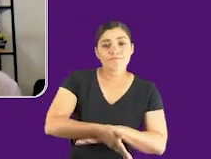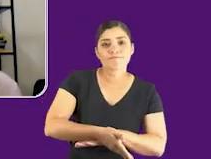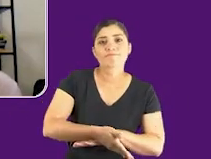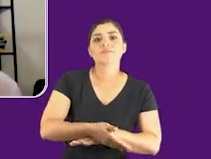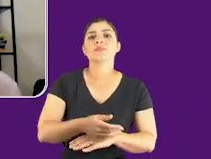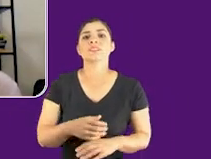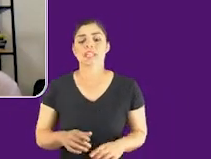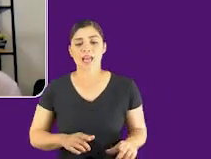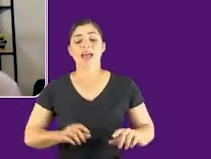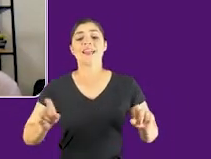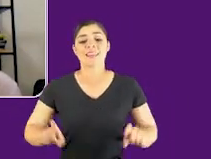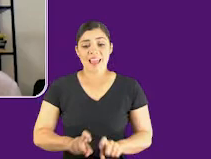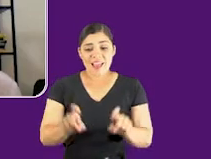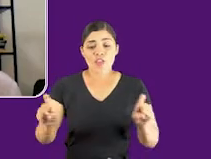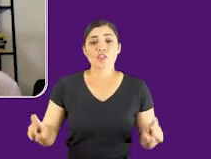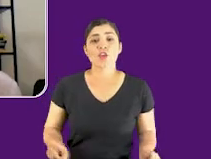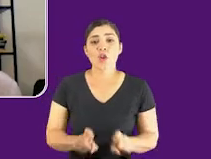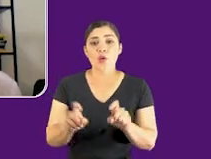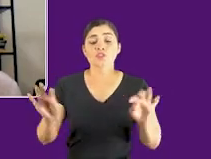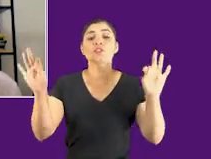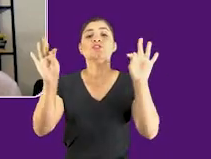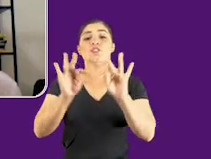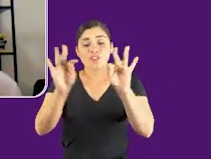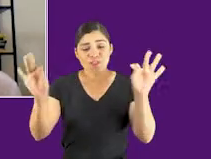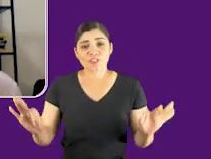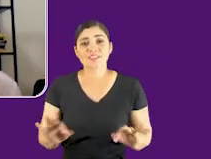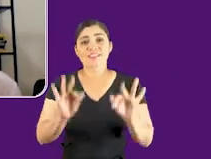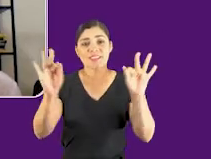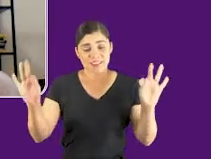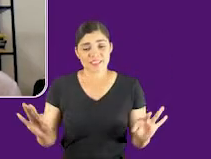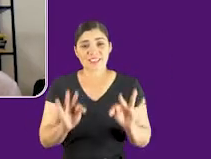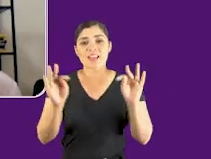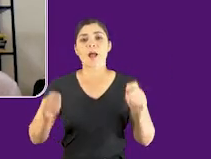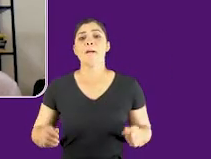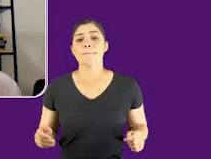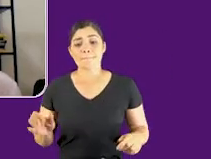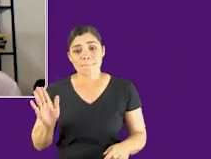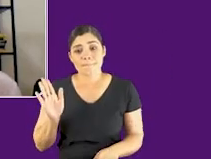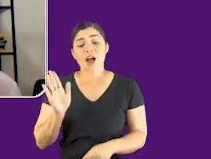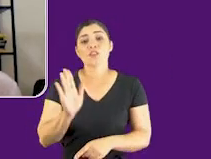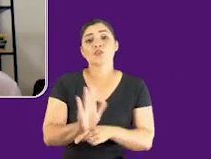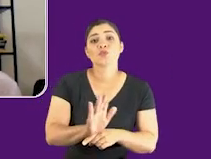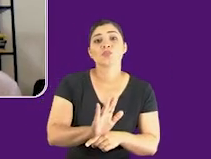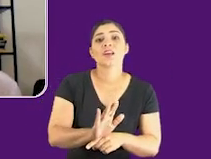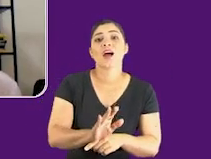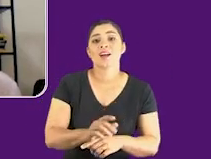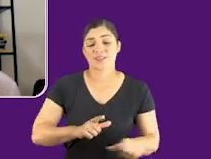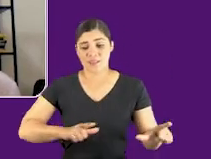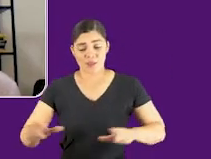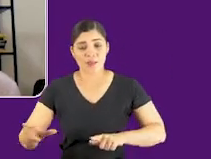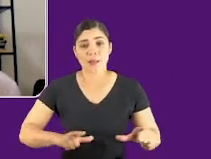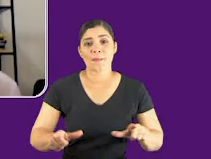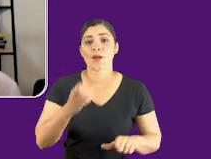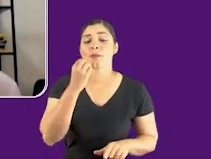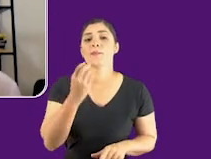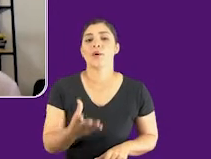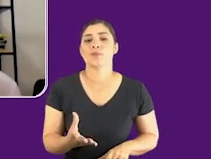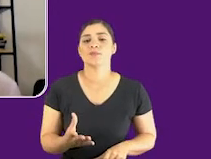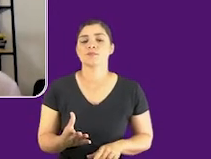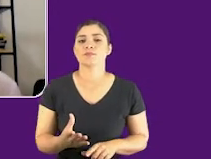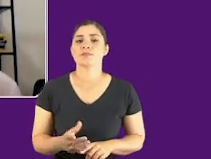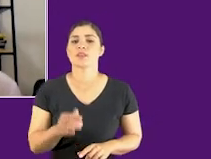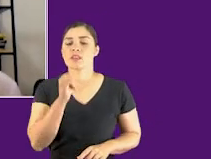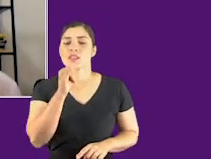usando a tecnologia para facilitar e melhorar e principalmente agregar valor um trabalho deles